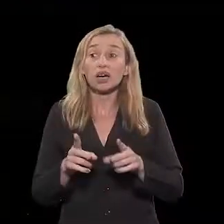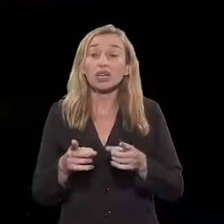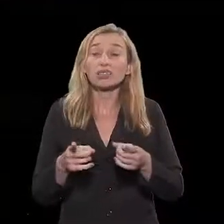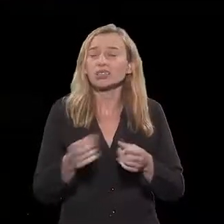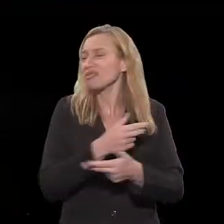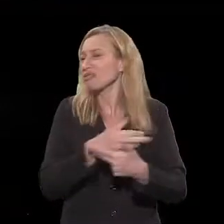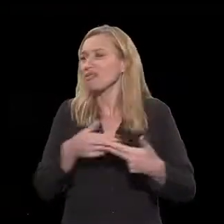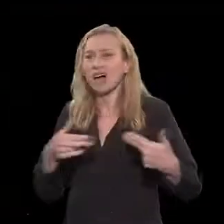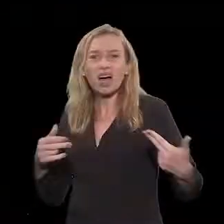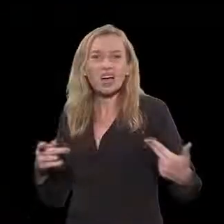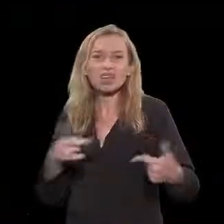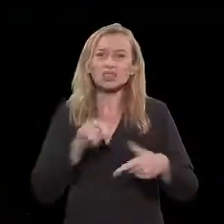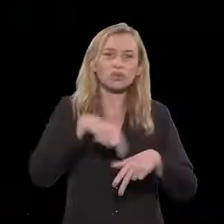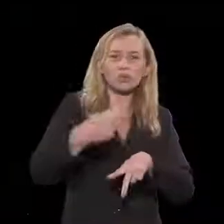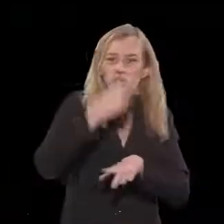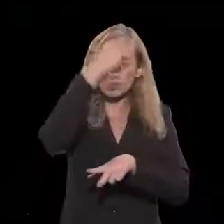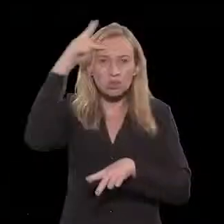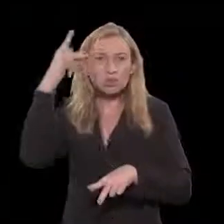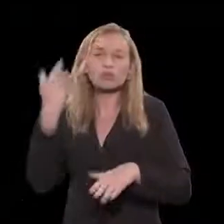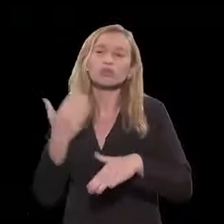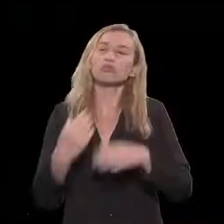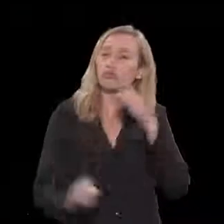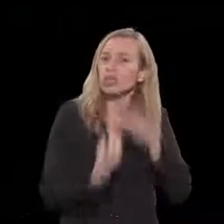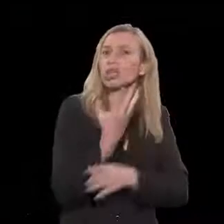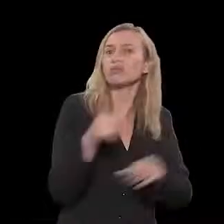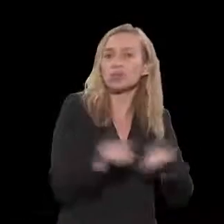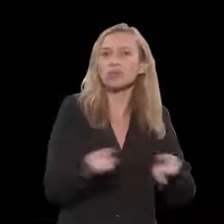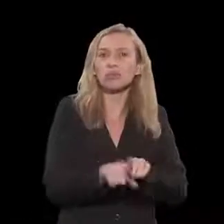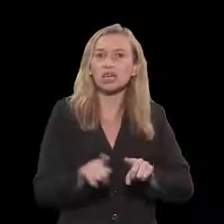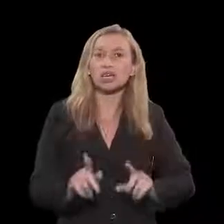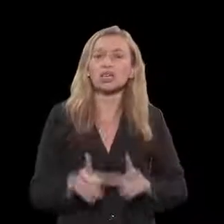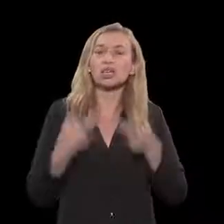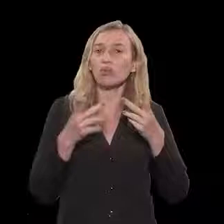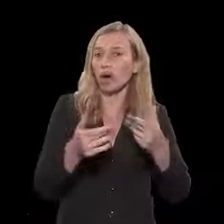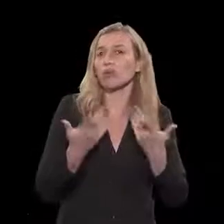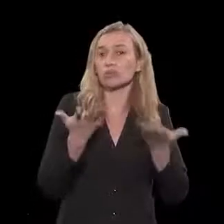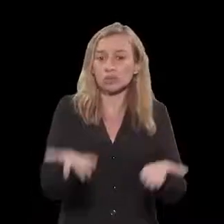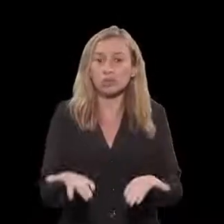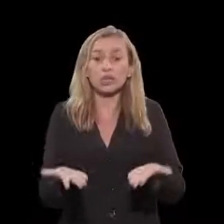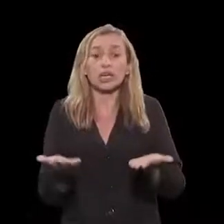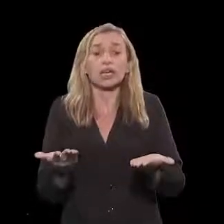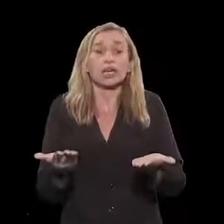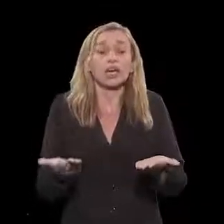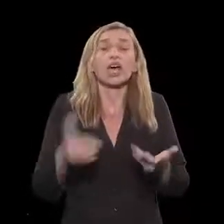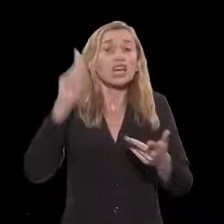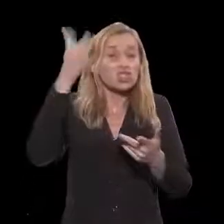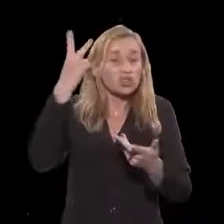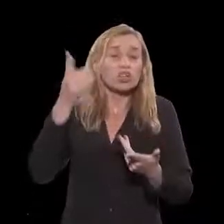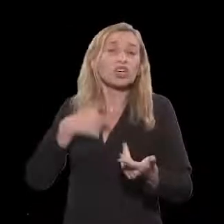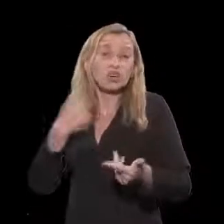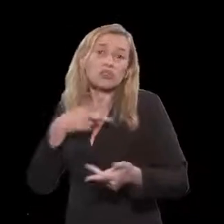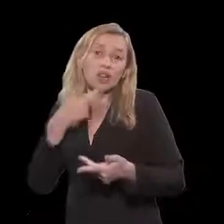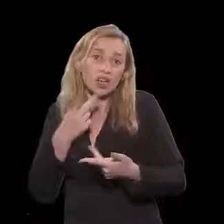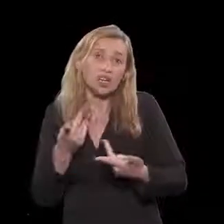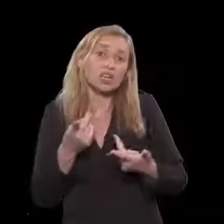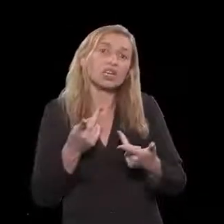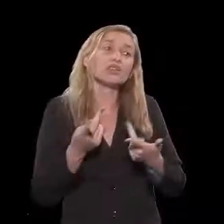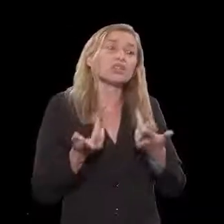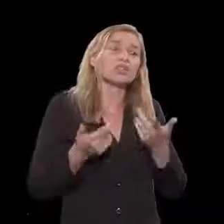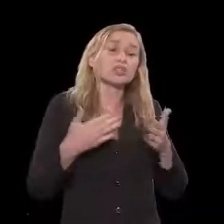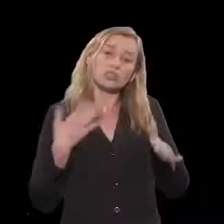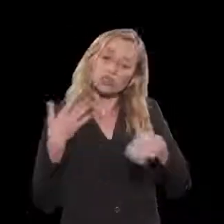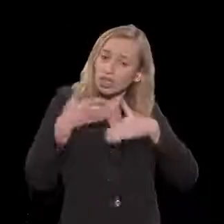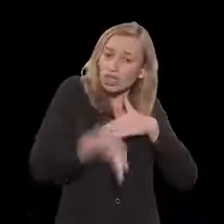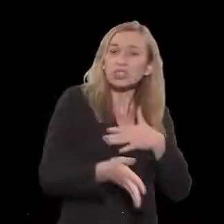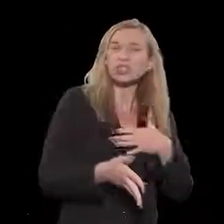aí, assim como tem eu, tem várias outras pessoas produzindo também dentro desse universo, né? Então, assim, é a história que eu falei do